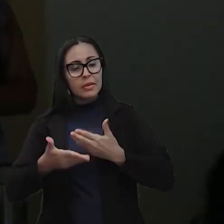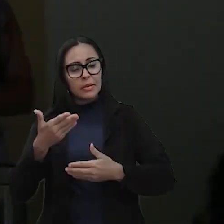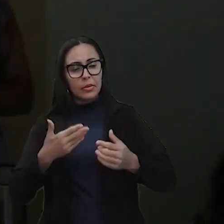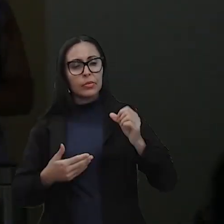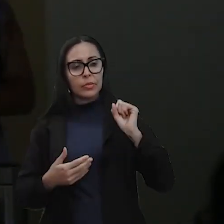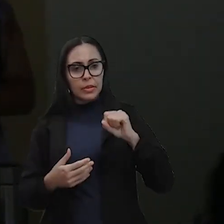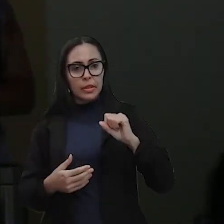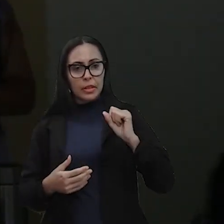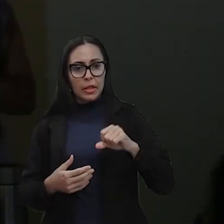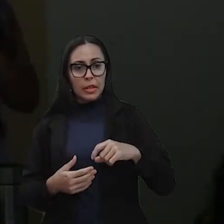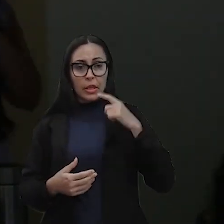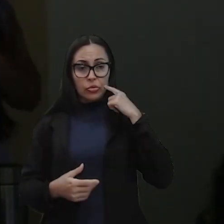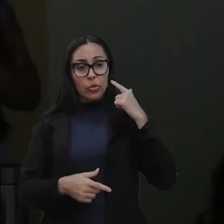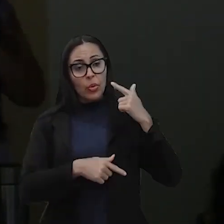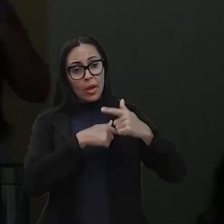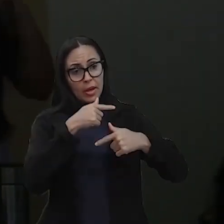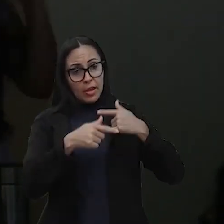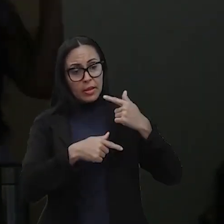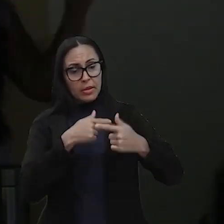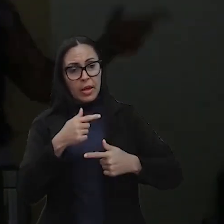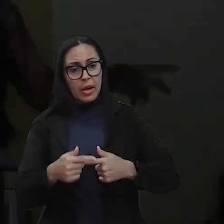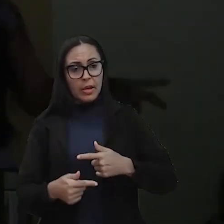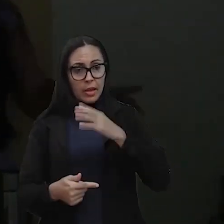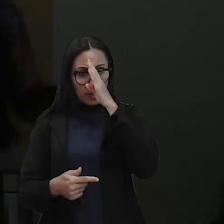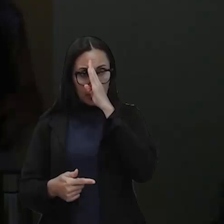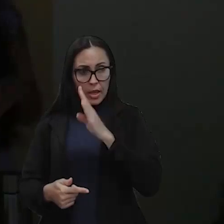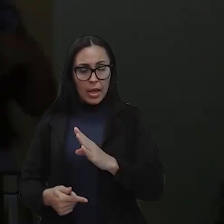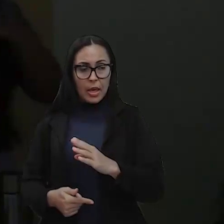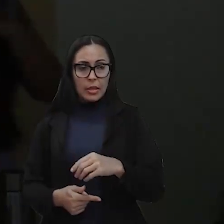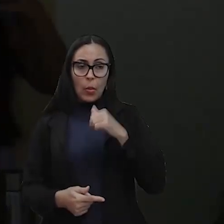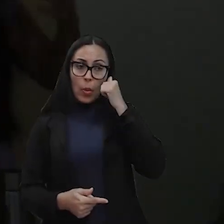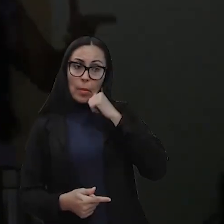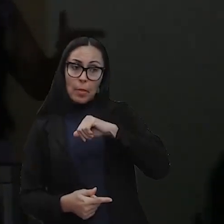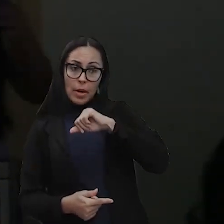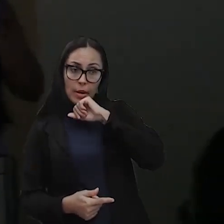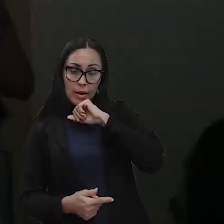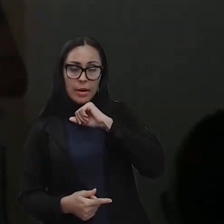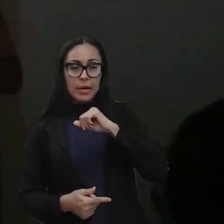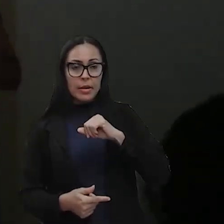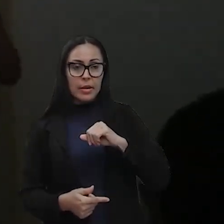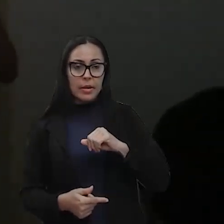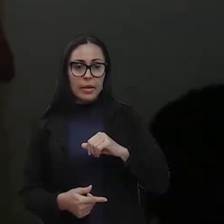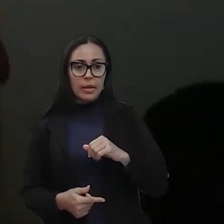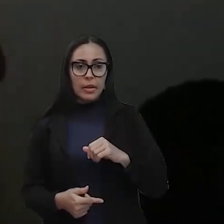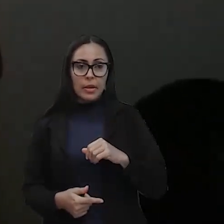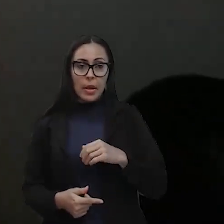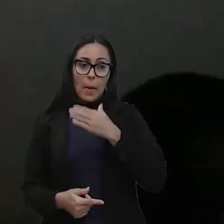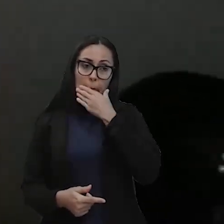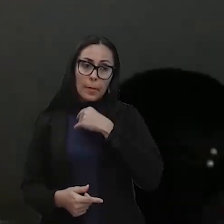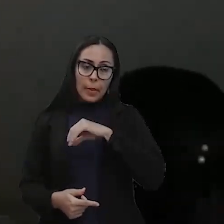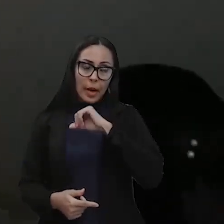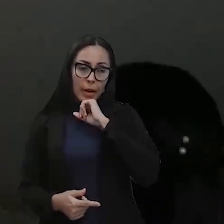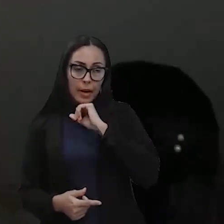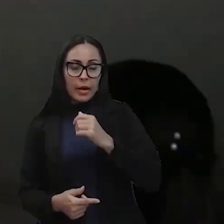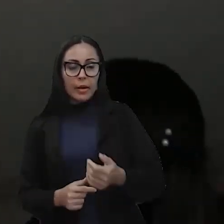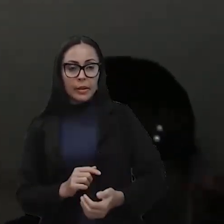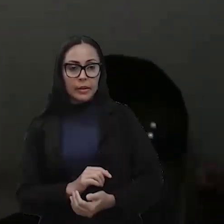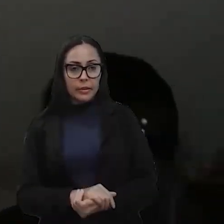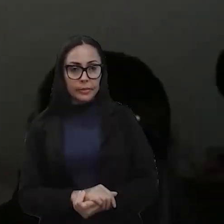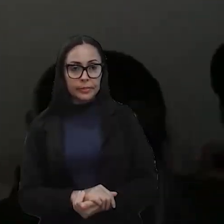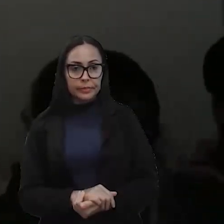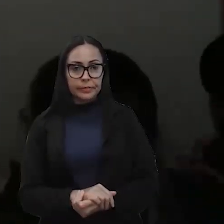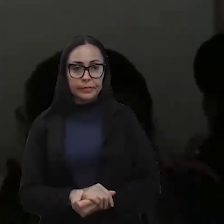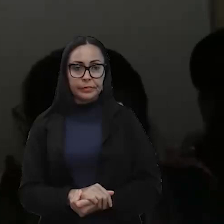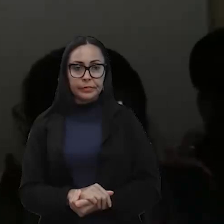hereditária direta, certo? A mãe, a mãe, o pai, principalmente se for em questão de mulher.